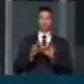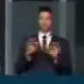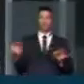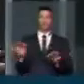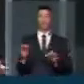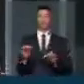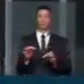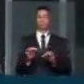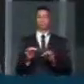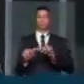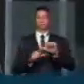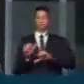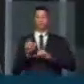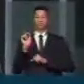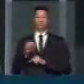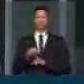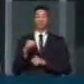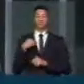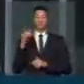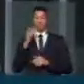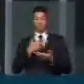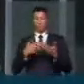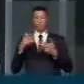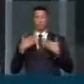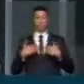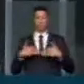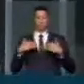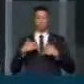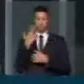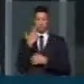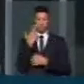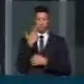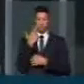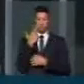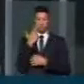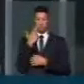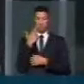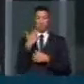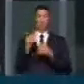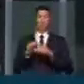da transposição, que era algo tranquilo,